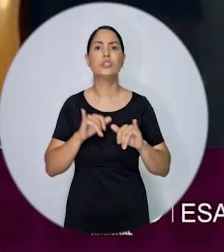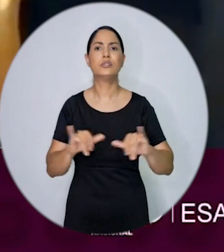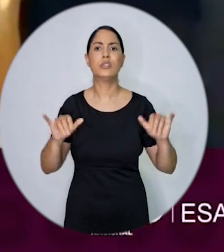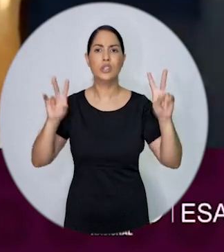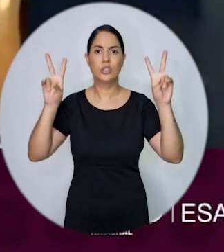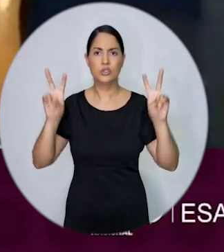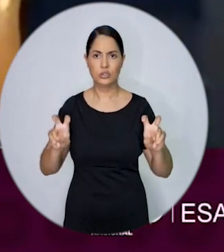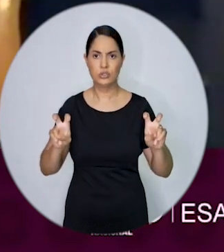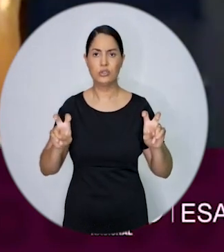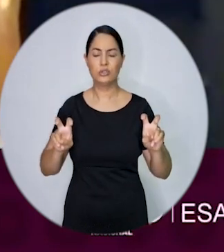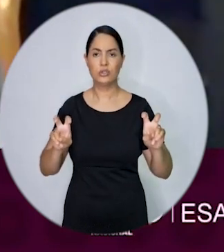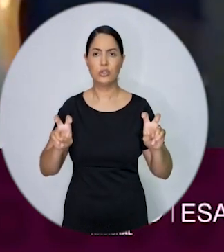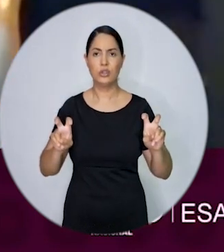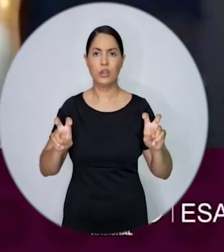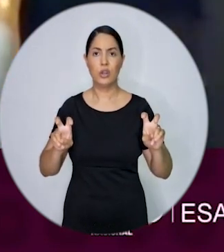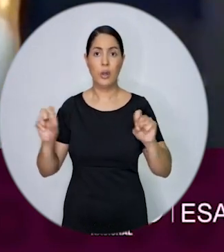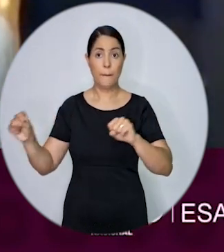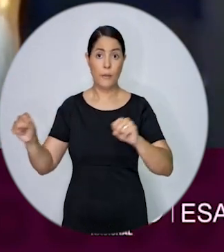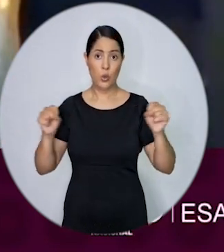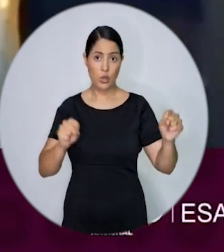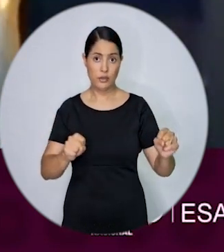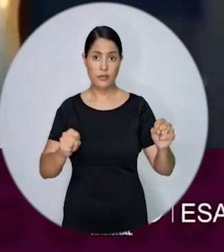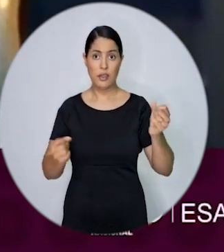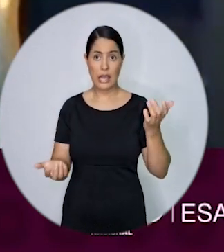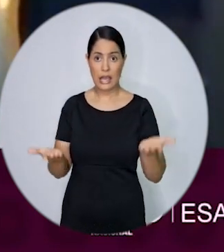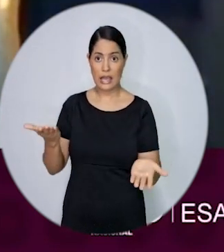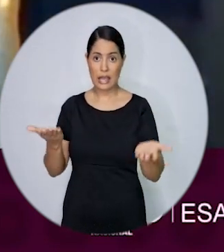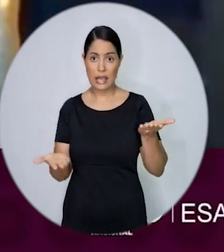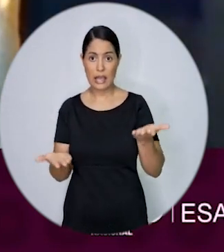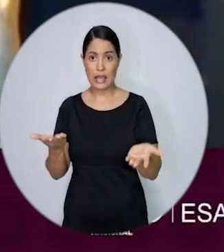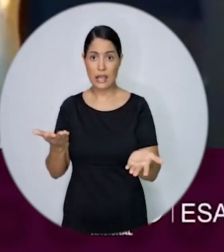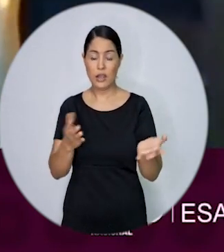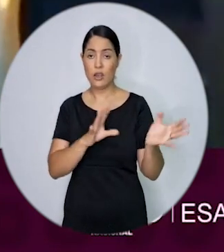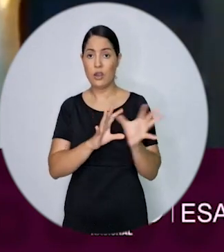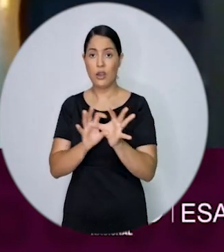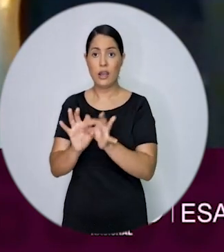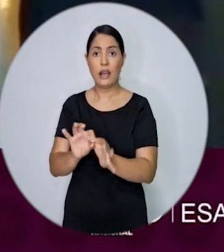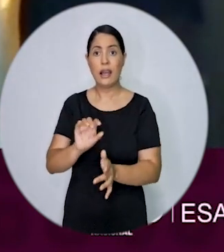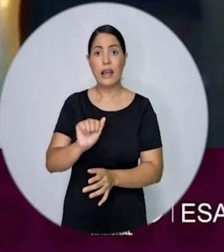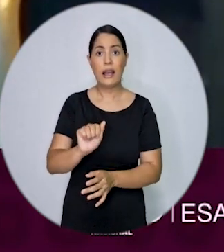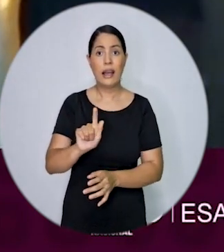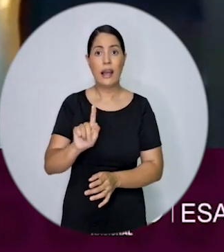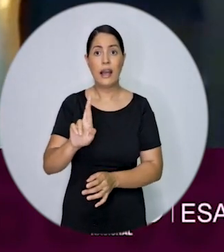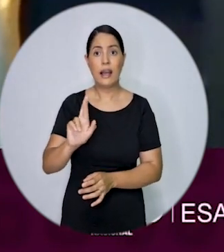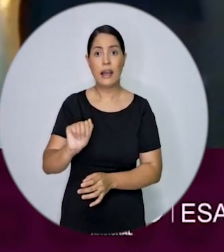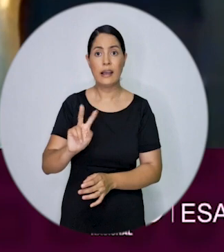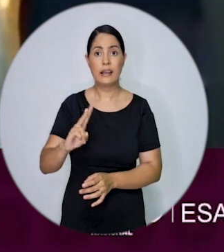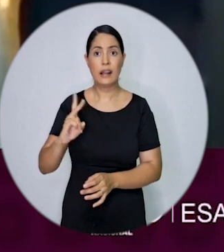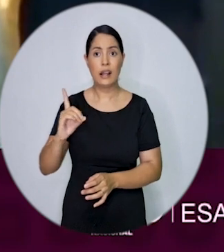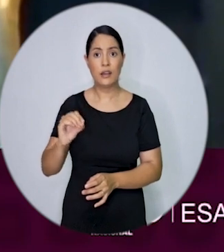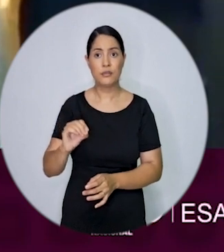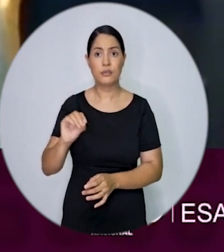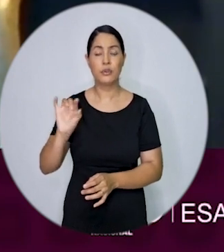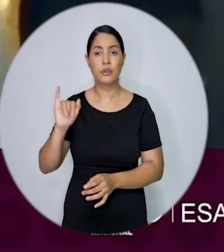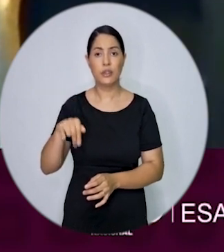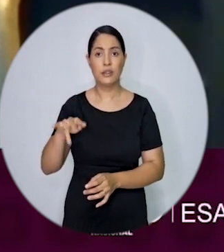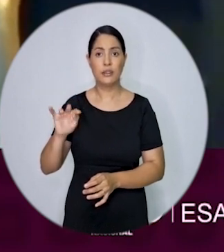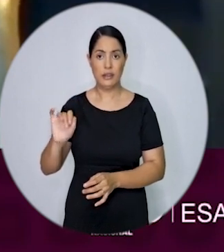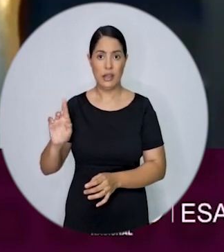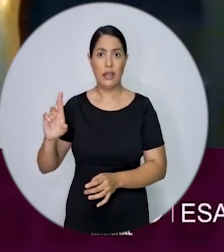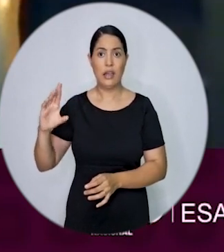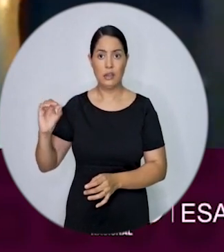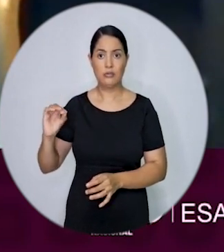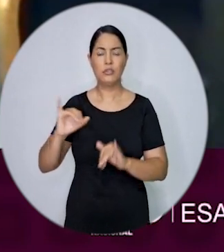poderes do relator e agravo interno é falar do funcionamento dos tribunais, falar do funcionamento dos